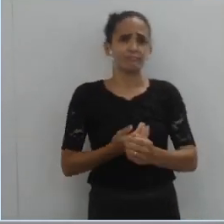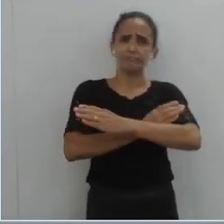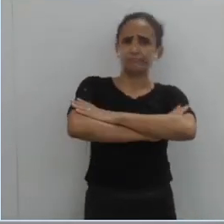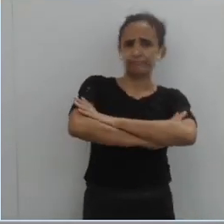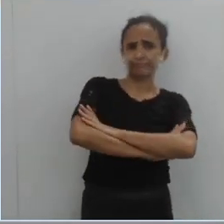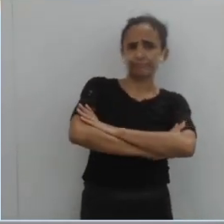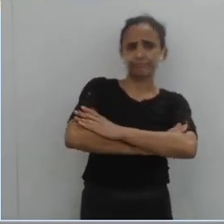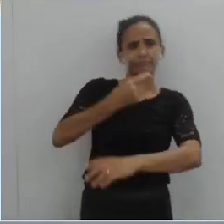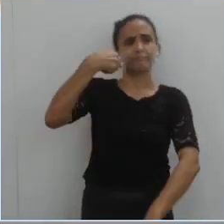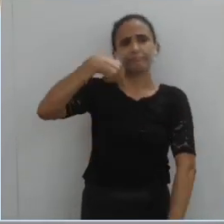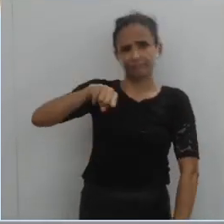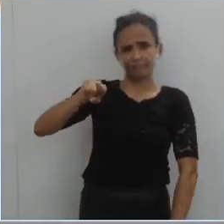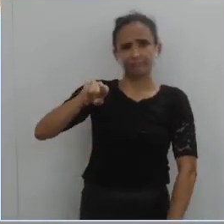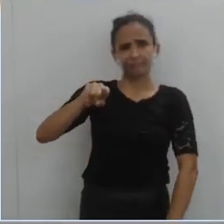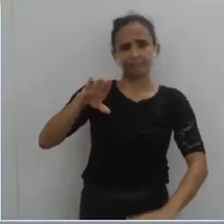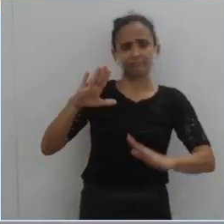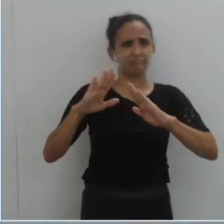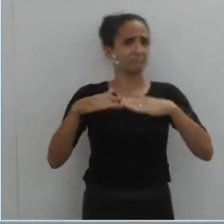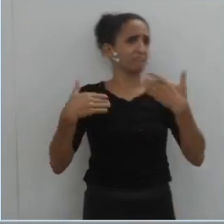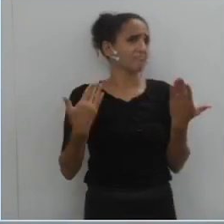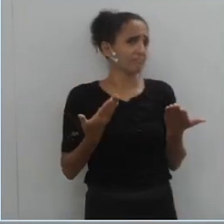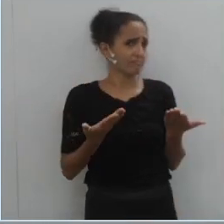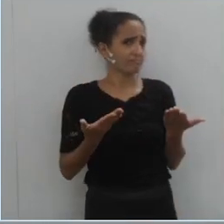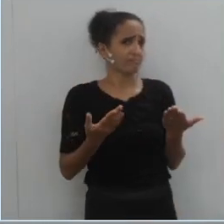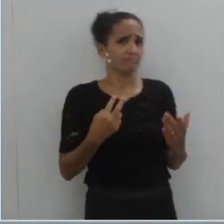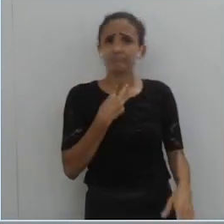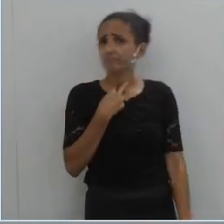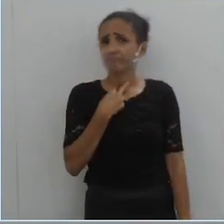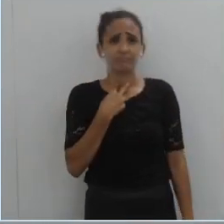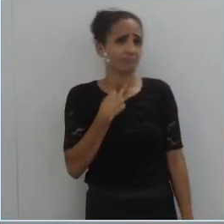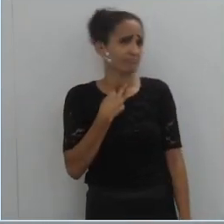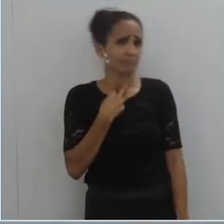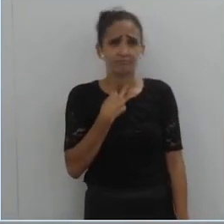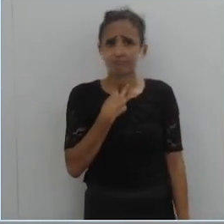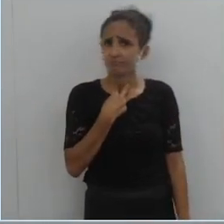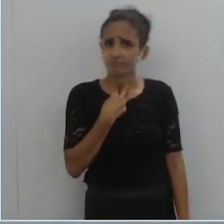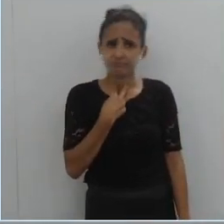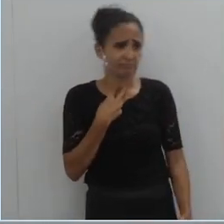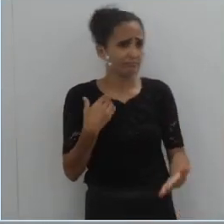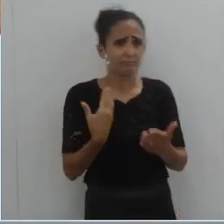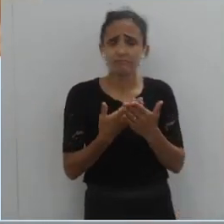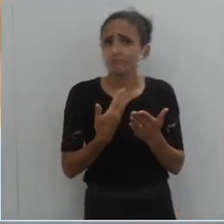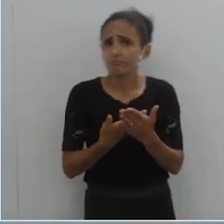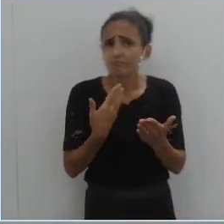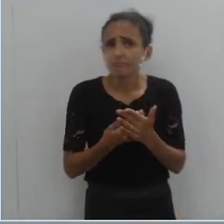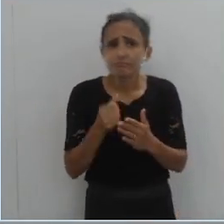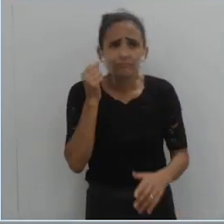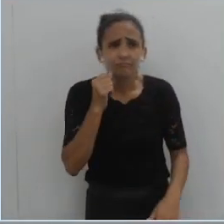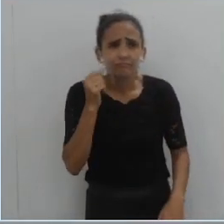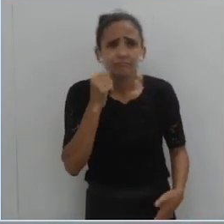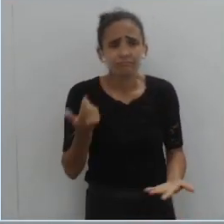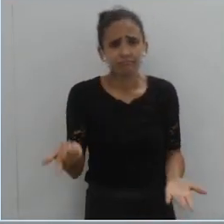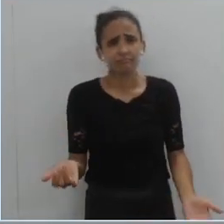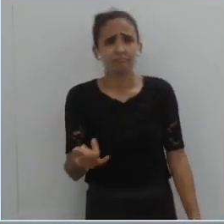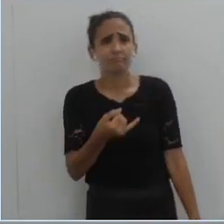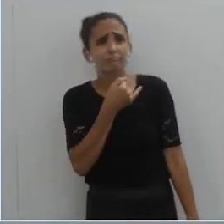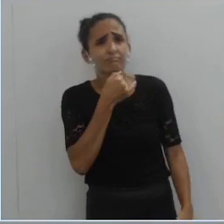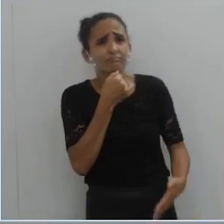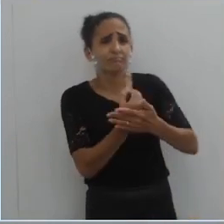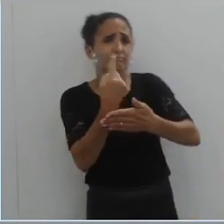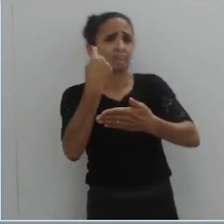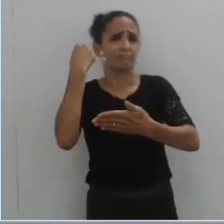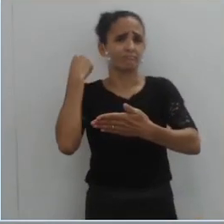Imaginou, hein? De você não poder estudar. Veja que coisa triste